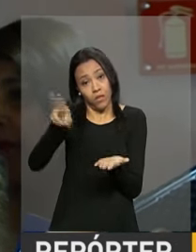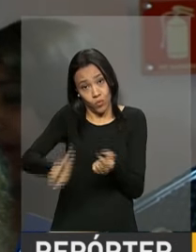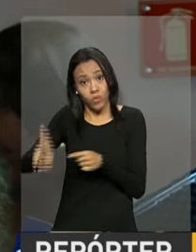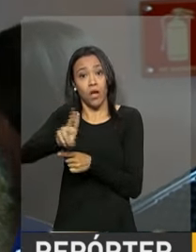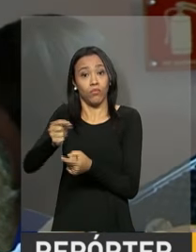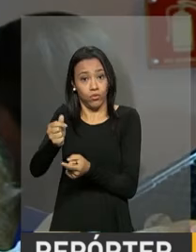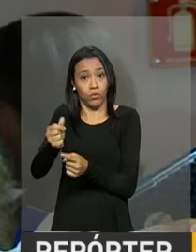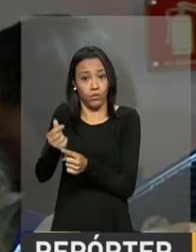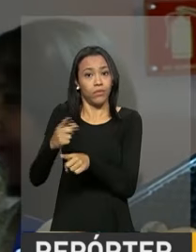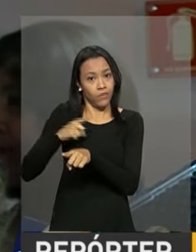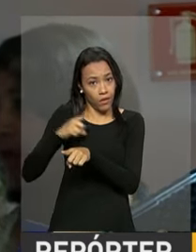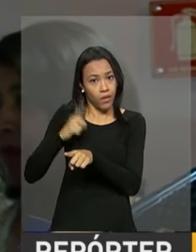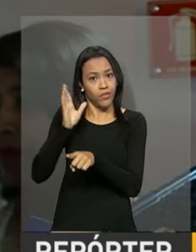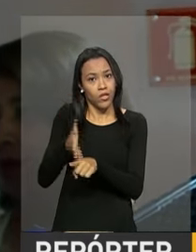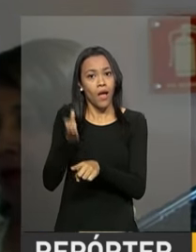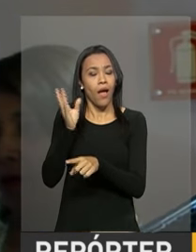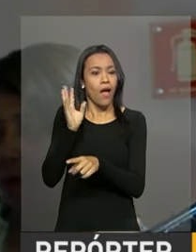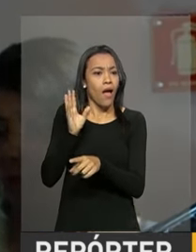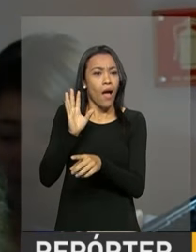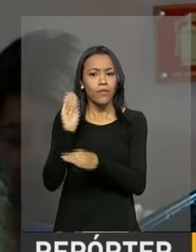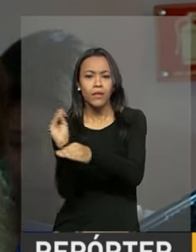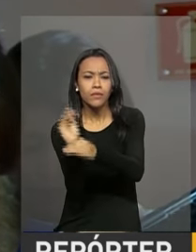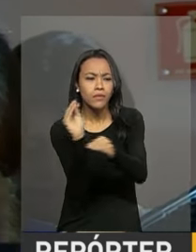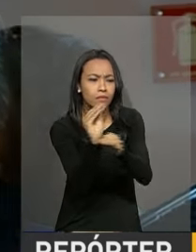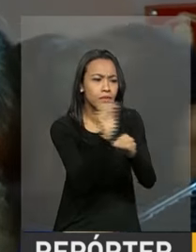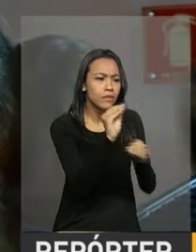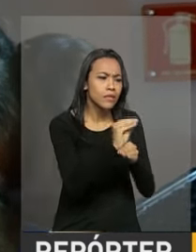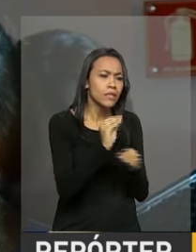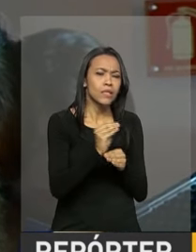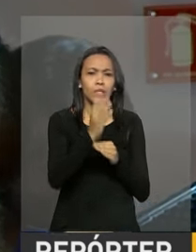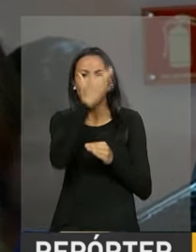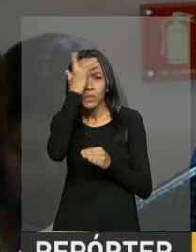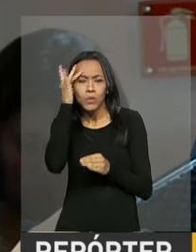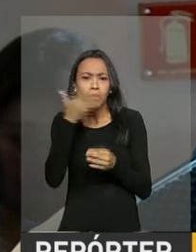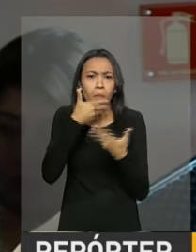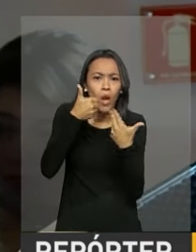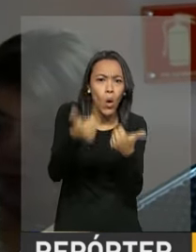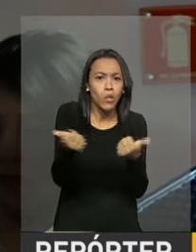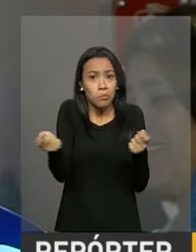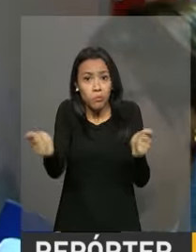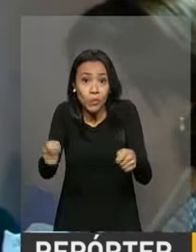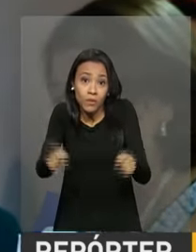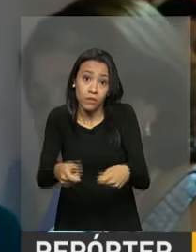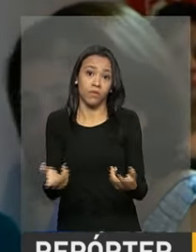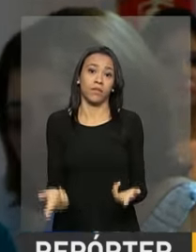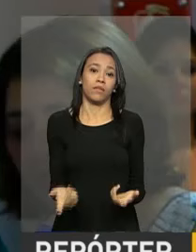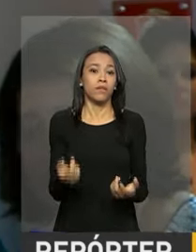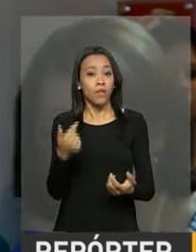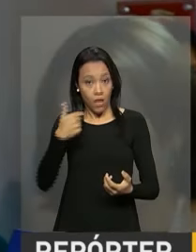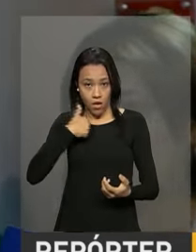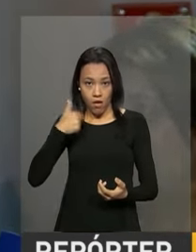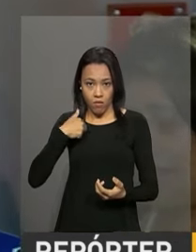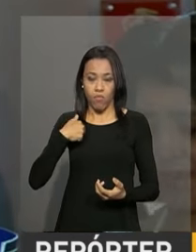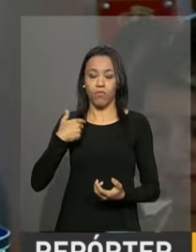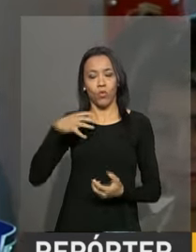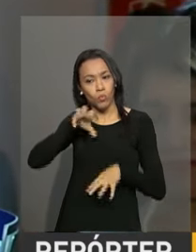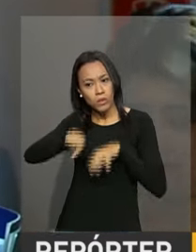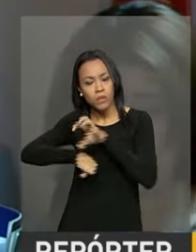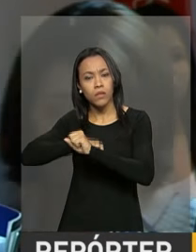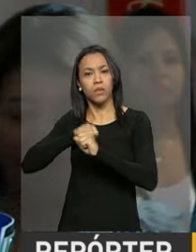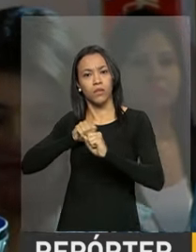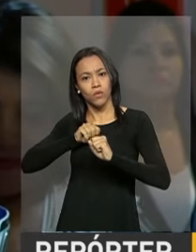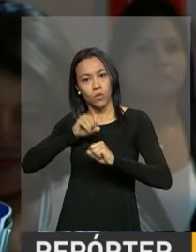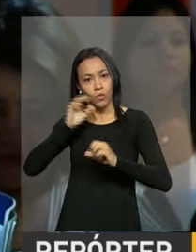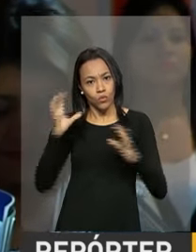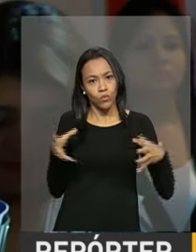atendendo ao máximo de pessoas com as melhores condições possíveis Estou buscando junto à equipe